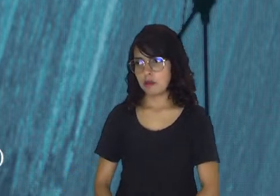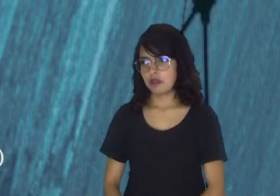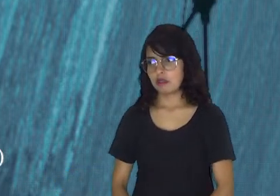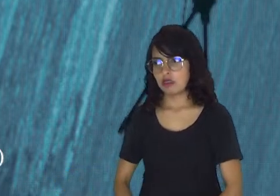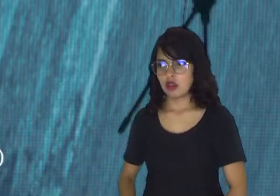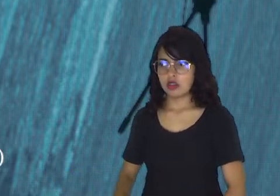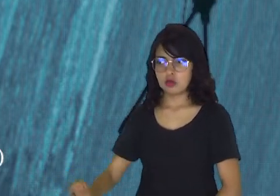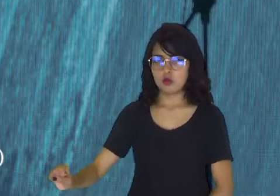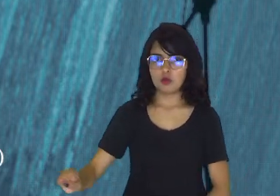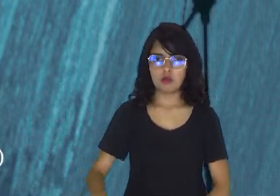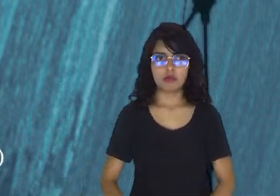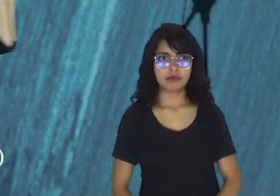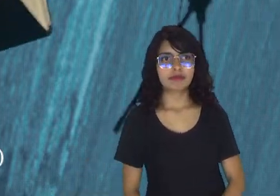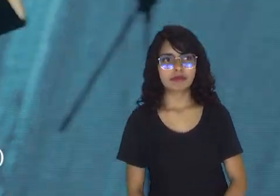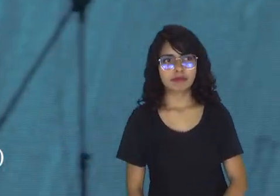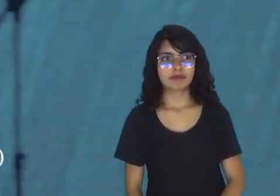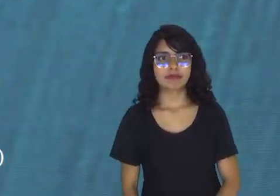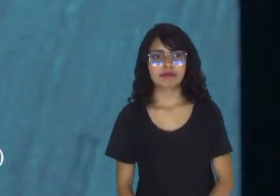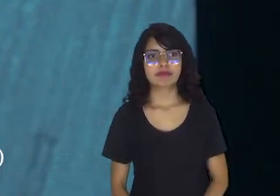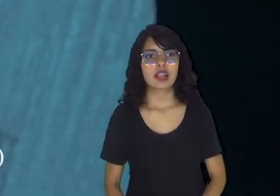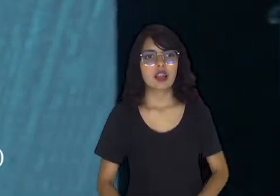Versículo 44.